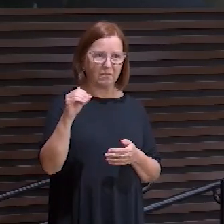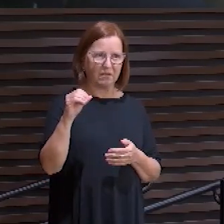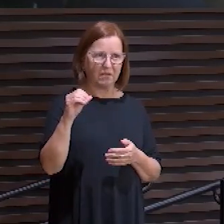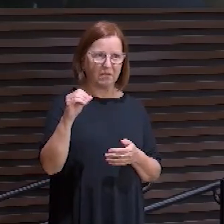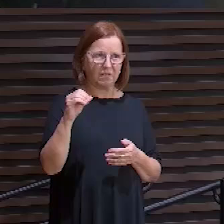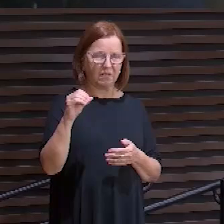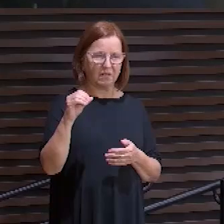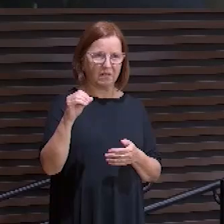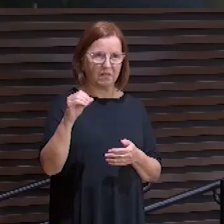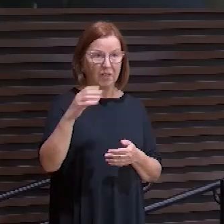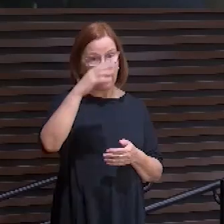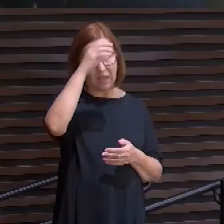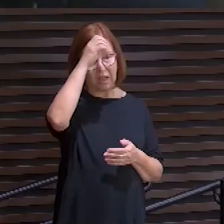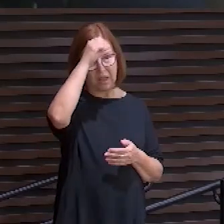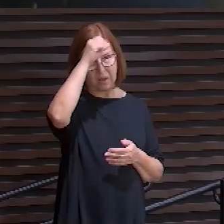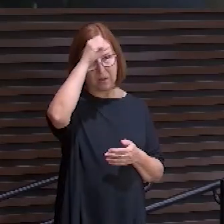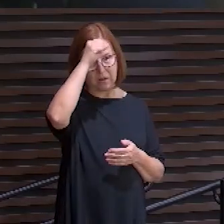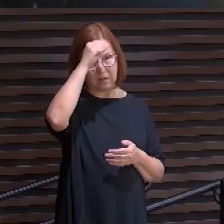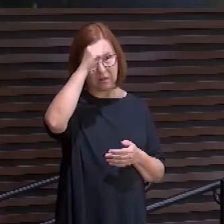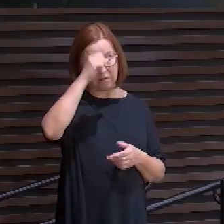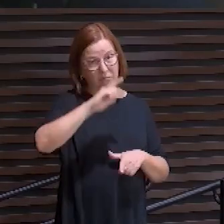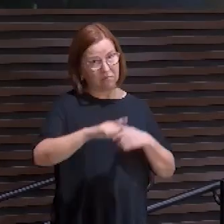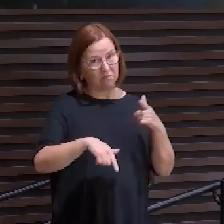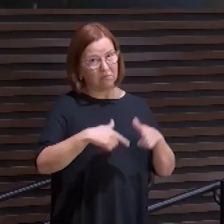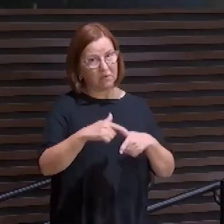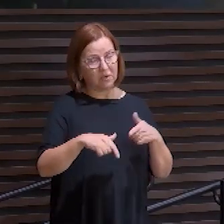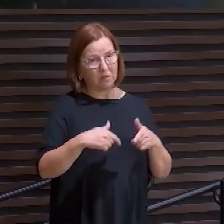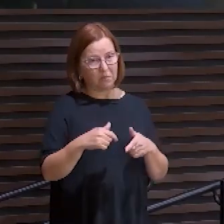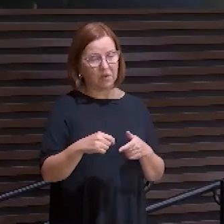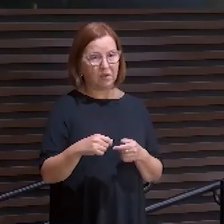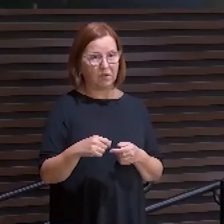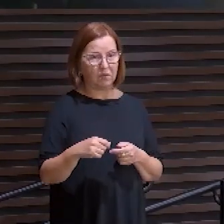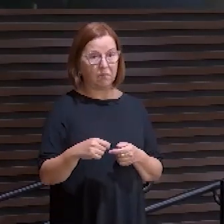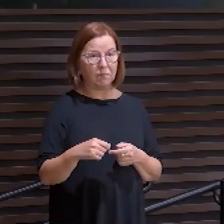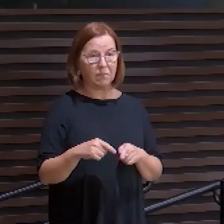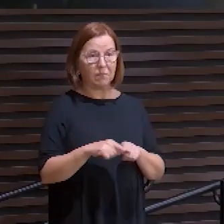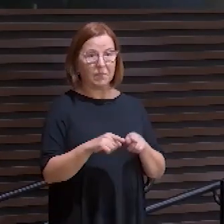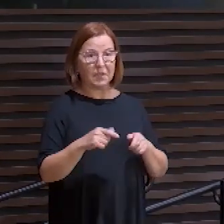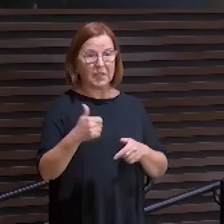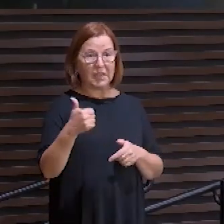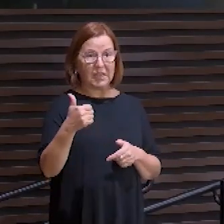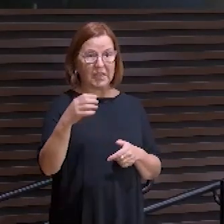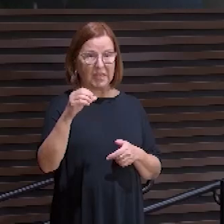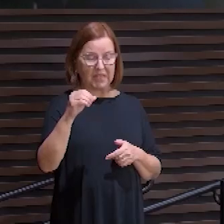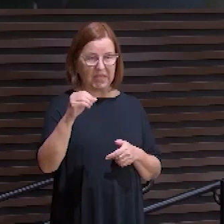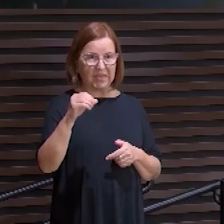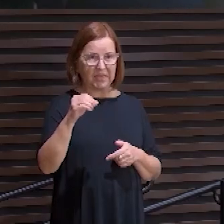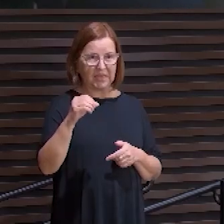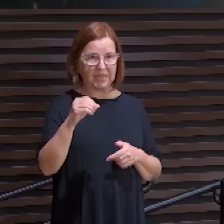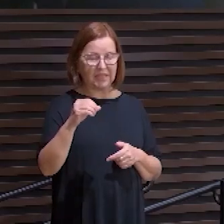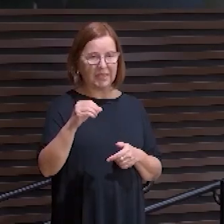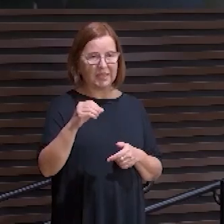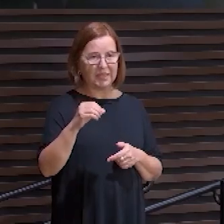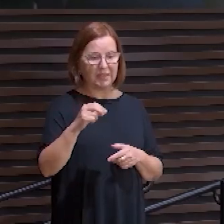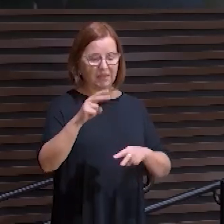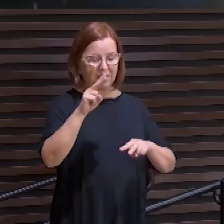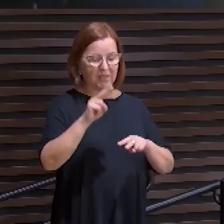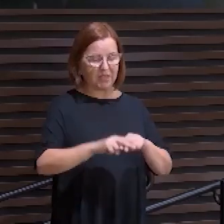apenas 20 aprenderam uma profissão, e sendo 10 deles na prisão do Estado.